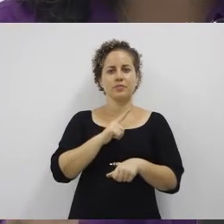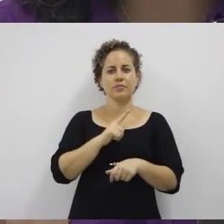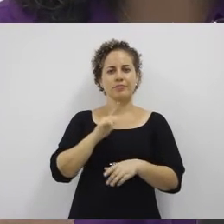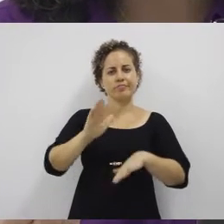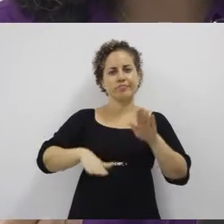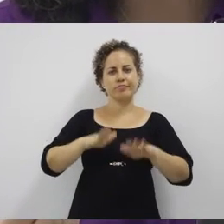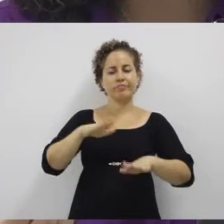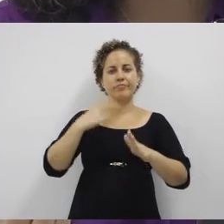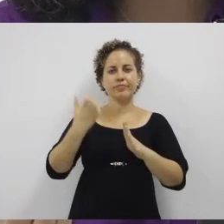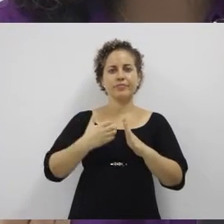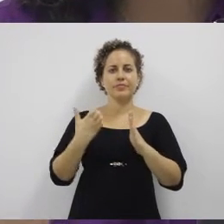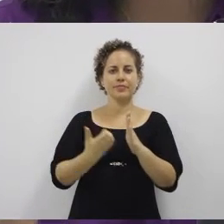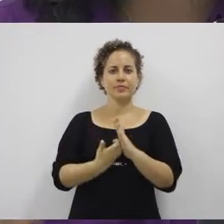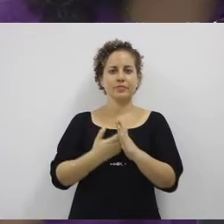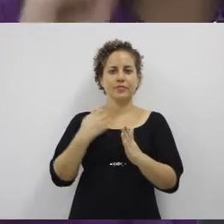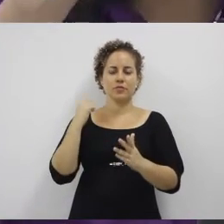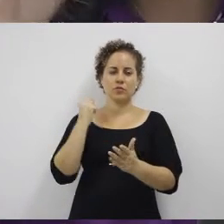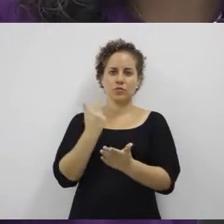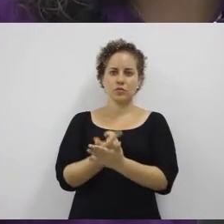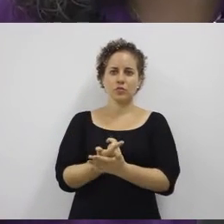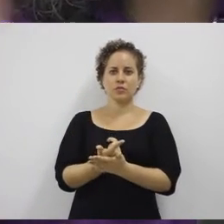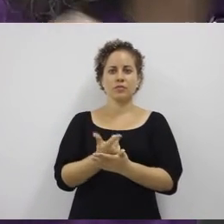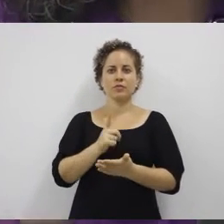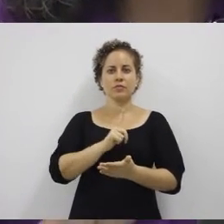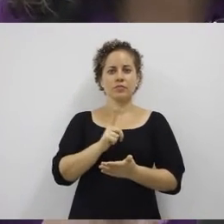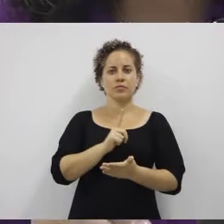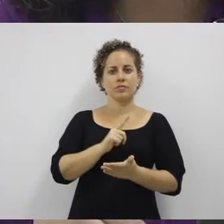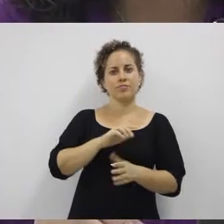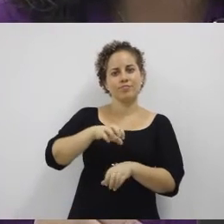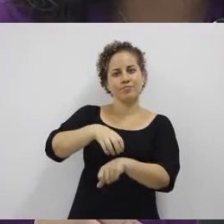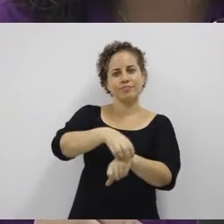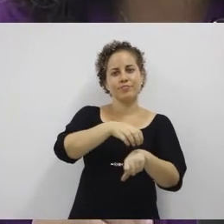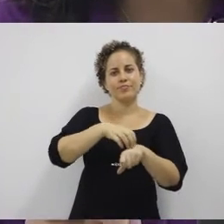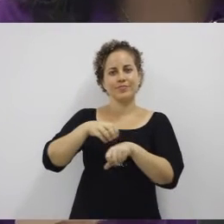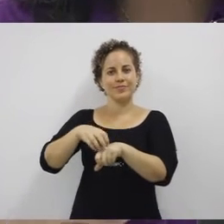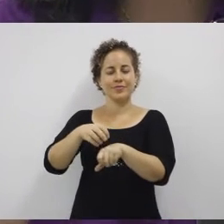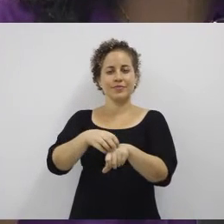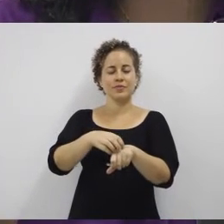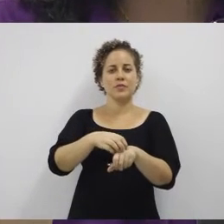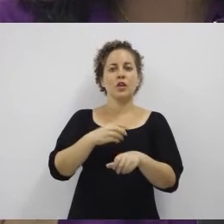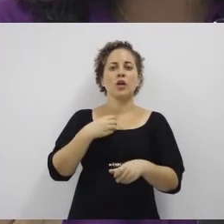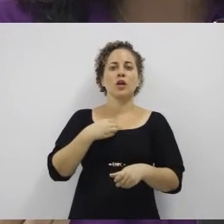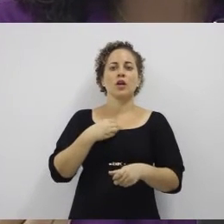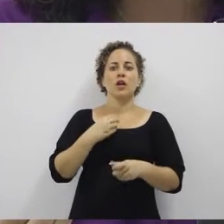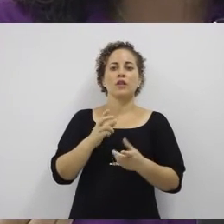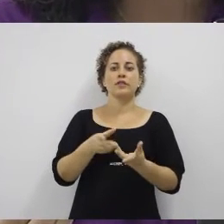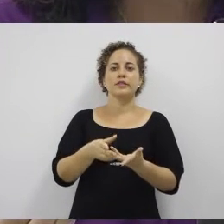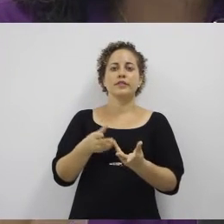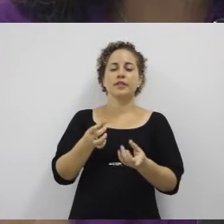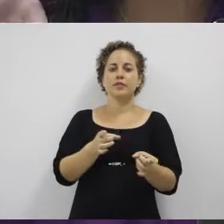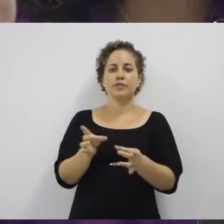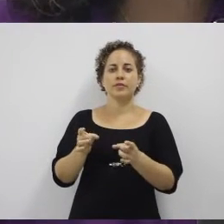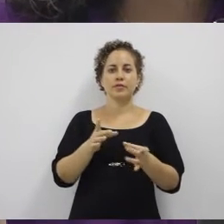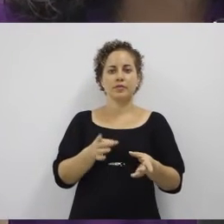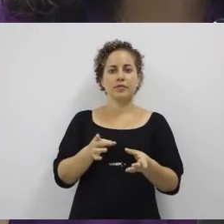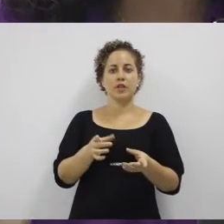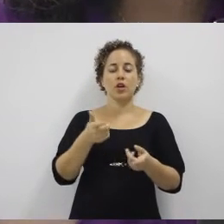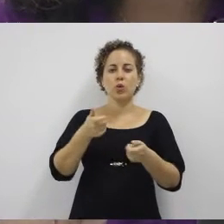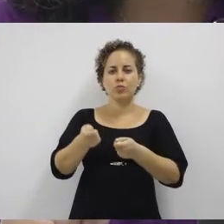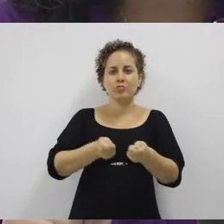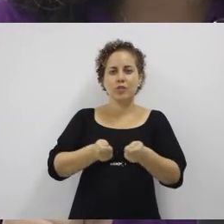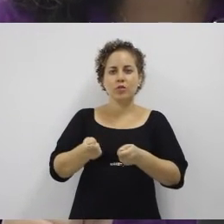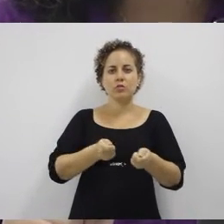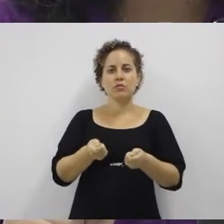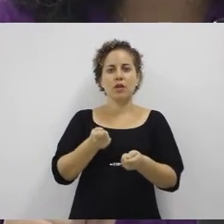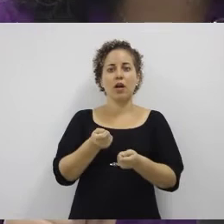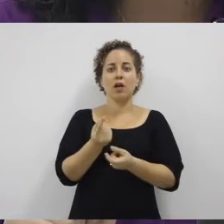por acaso a área de compras for responsável por efetuar compras para diversas unidades de negócio, ela pode ter um alto poder de barganha e conseguir